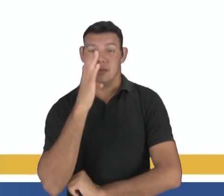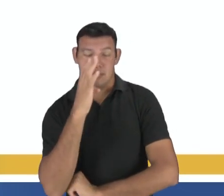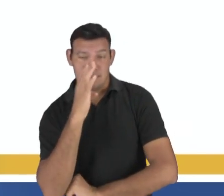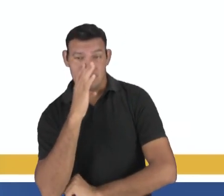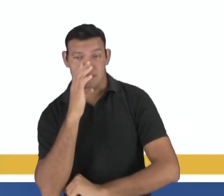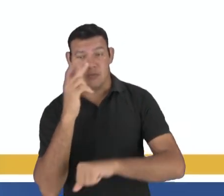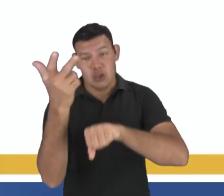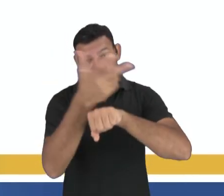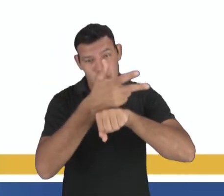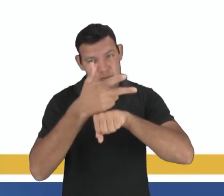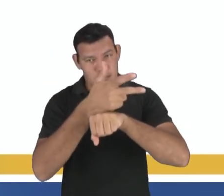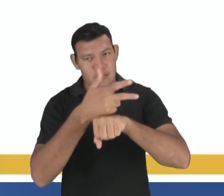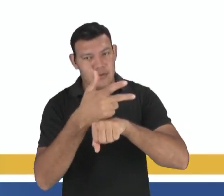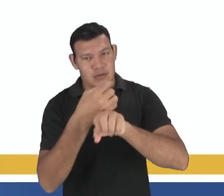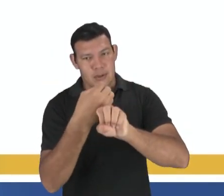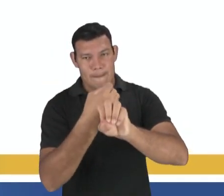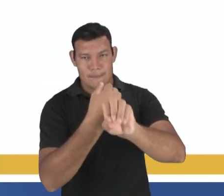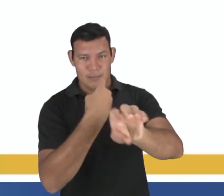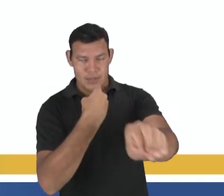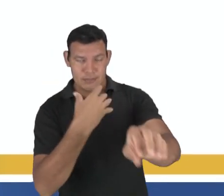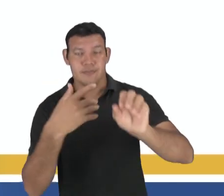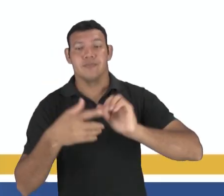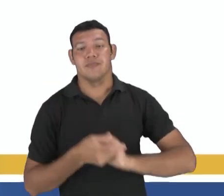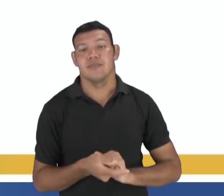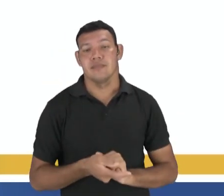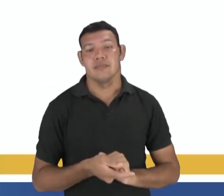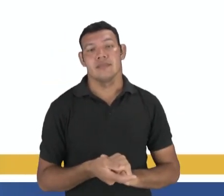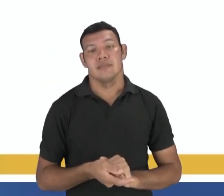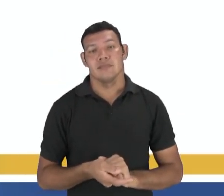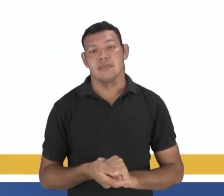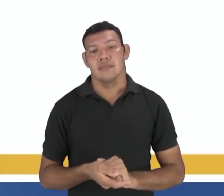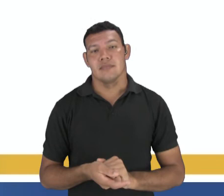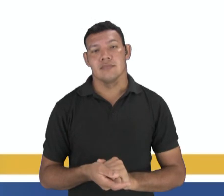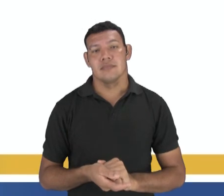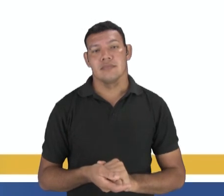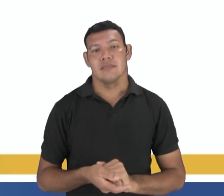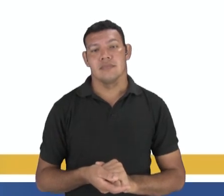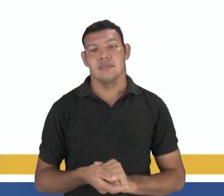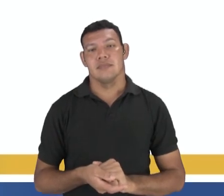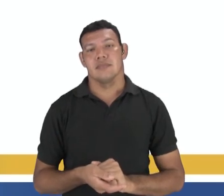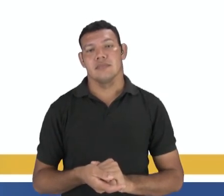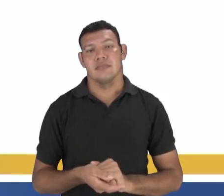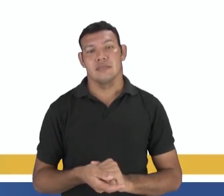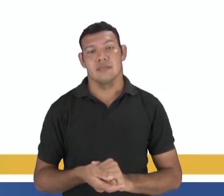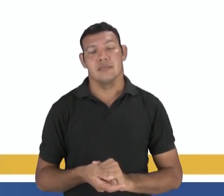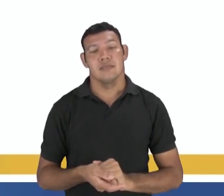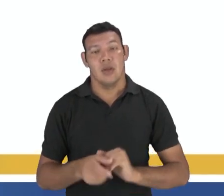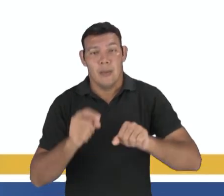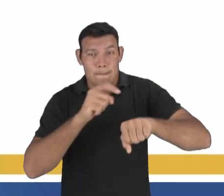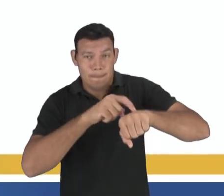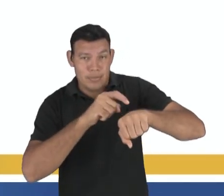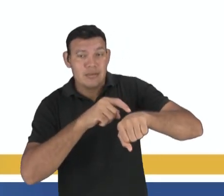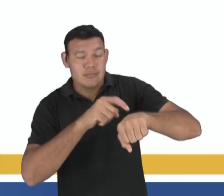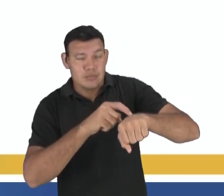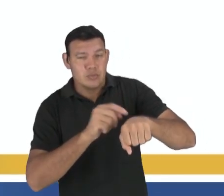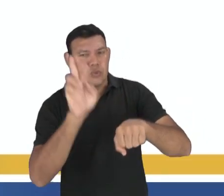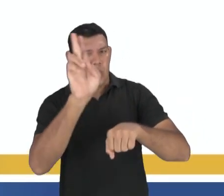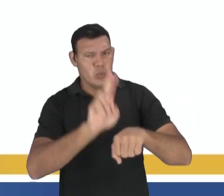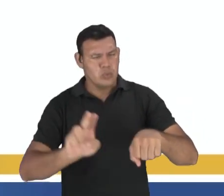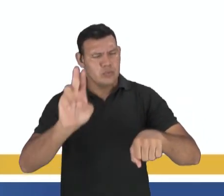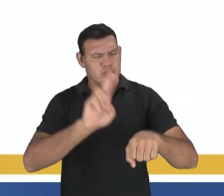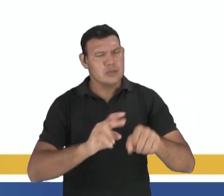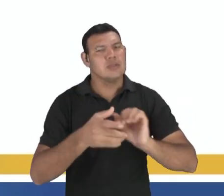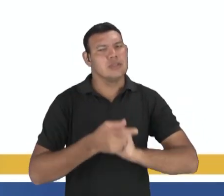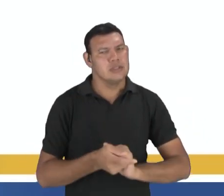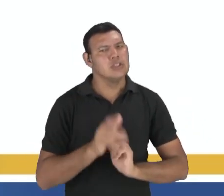às videoaulas como essa que a gente está cuidando agora, né, produzindo para vocês, reservar sempre um